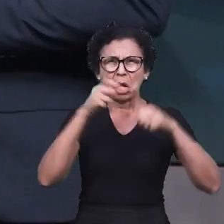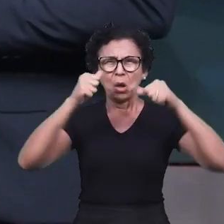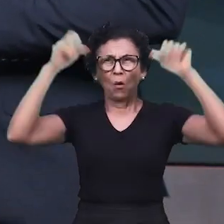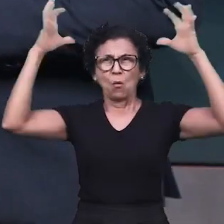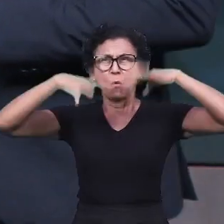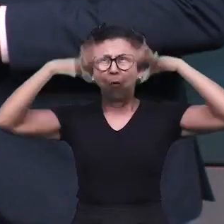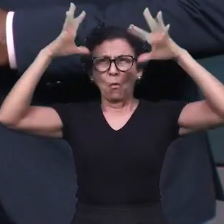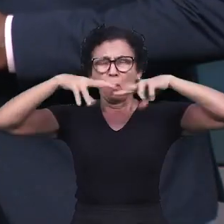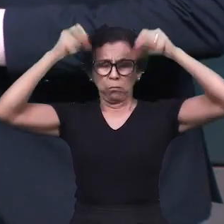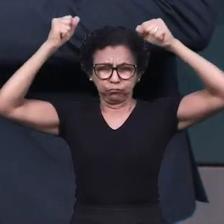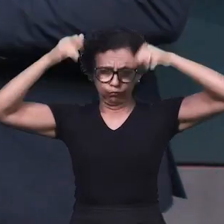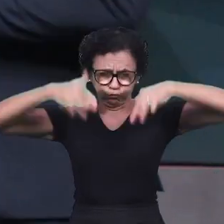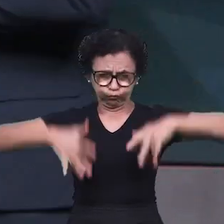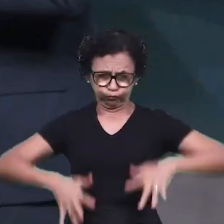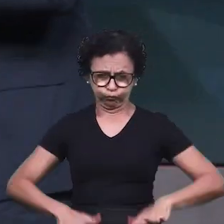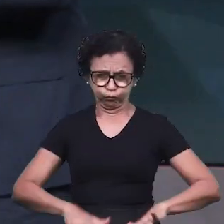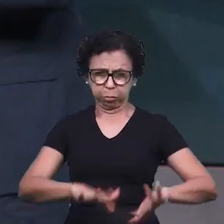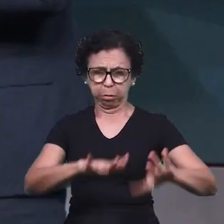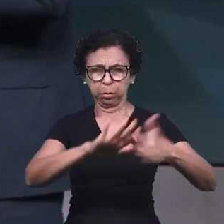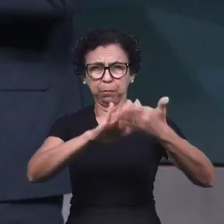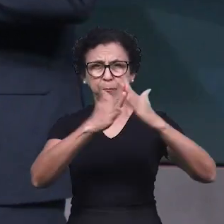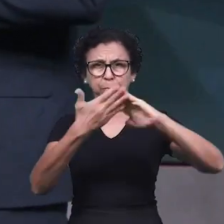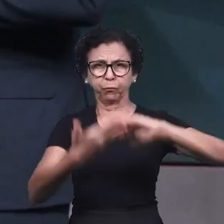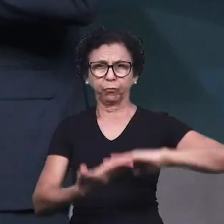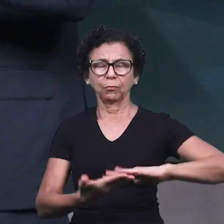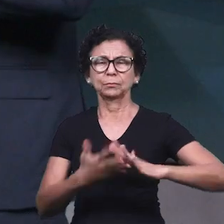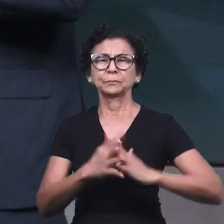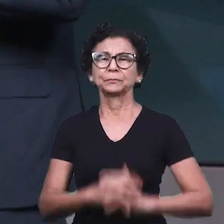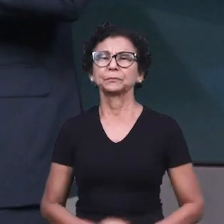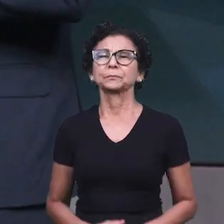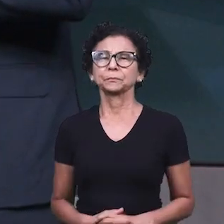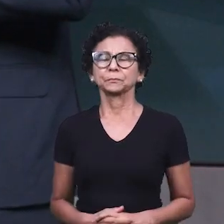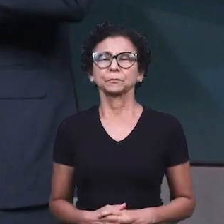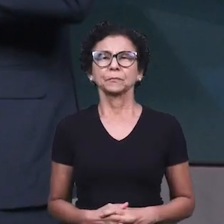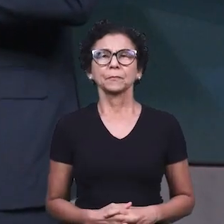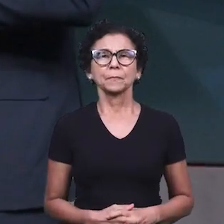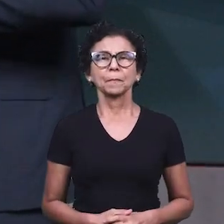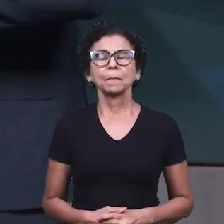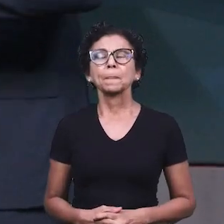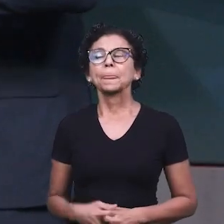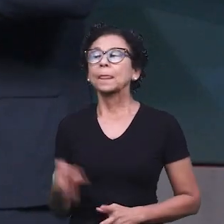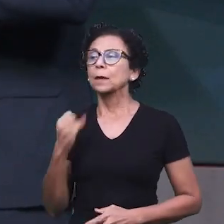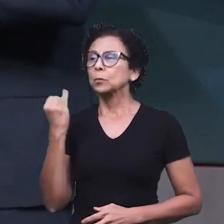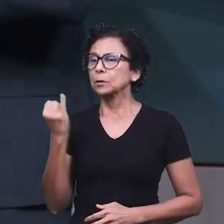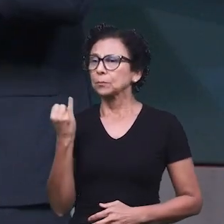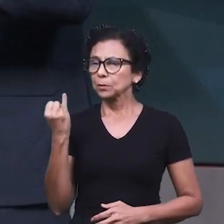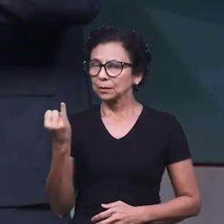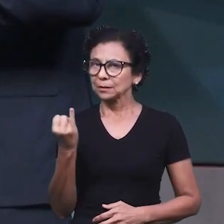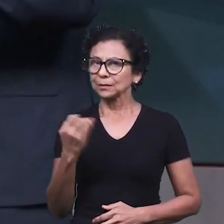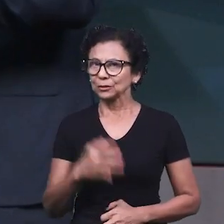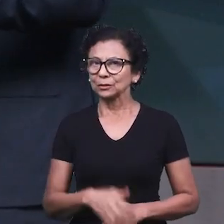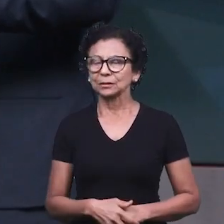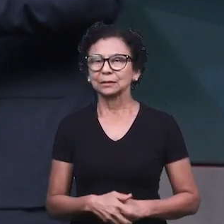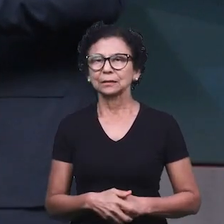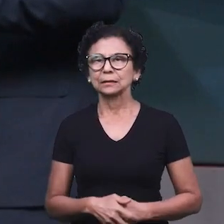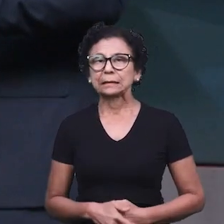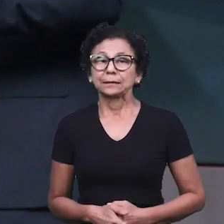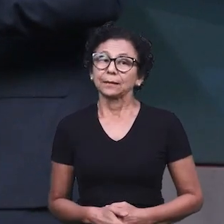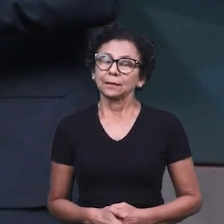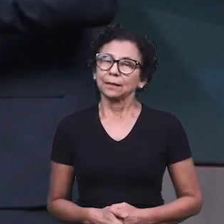coisa assim. Sim, isso é muito importante. Às vezes a pessoa, é normal que nós não fazemos